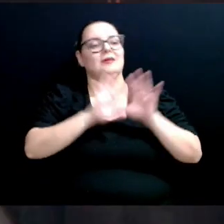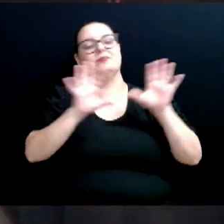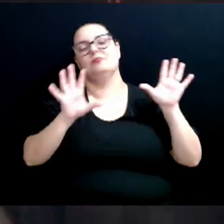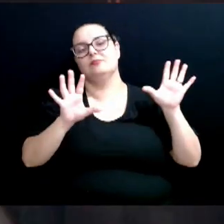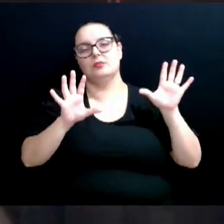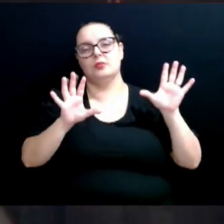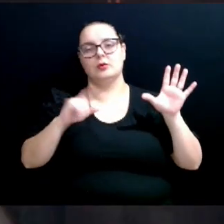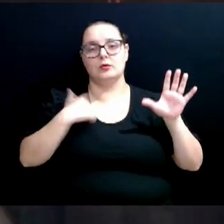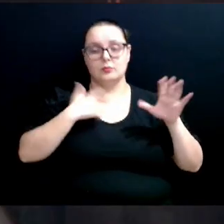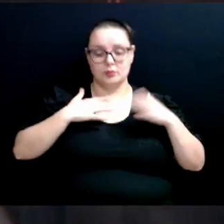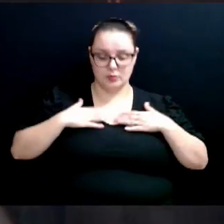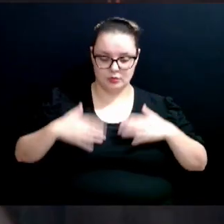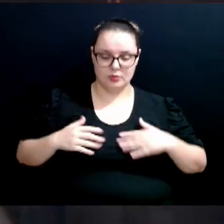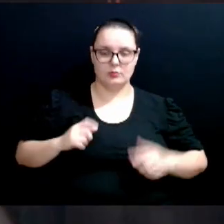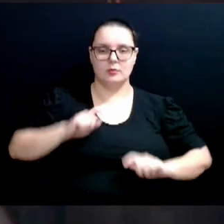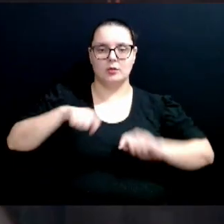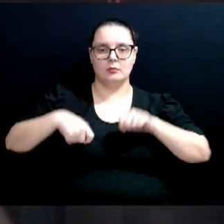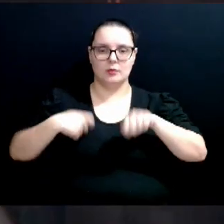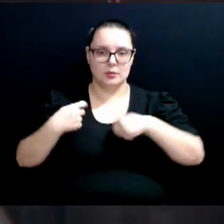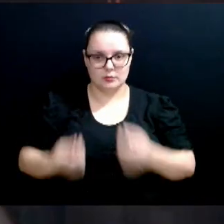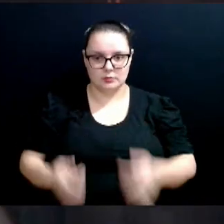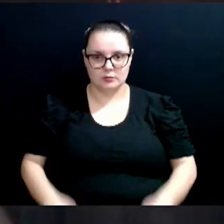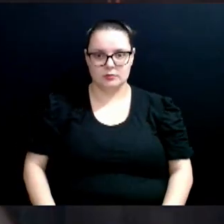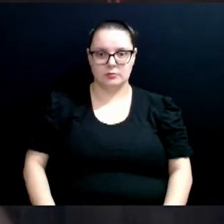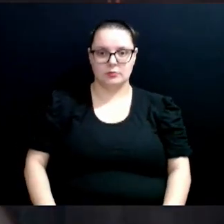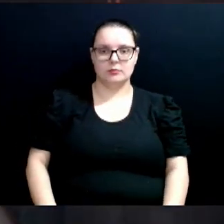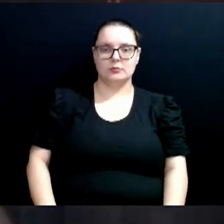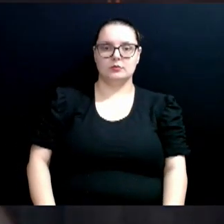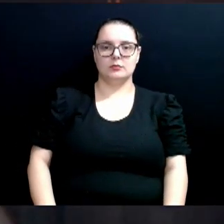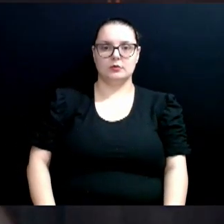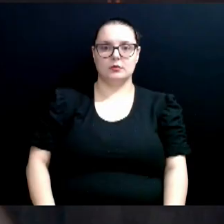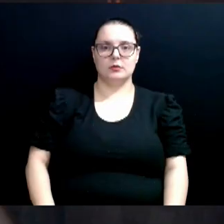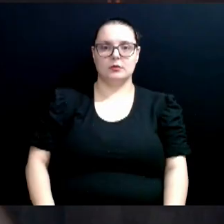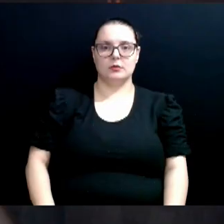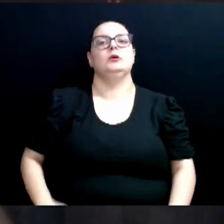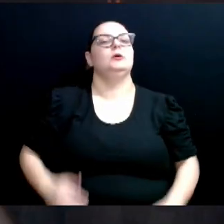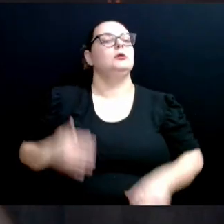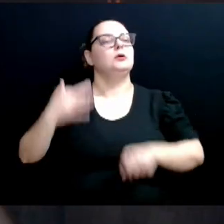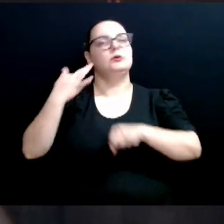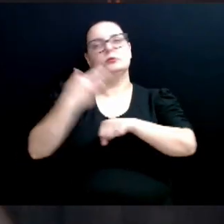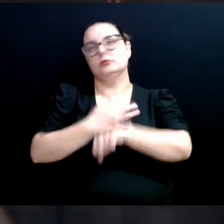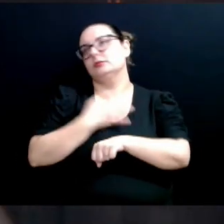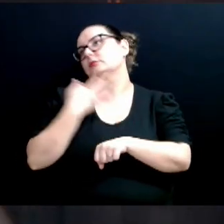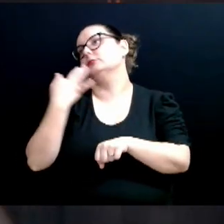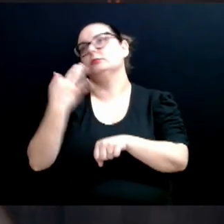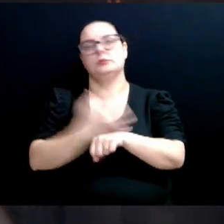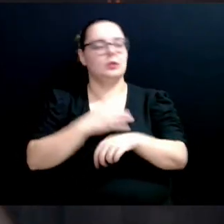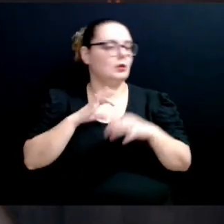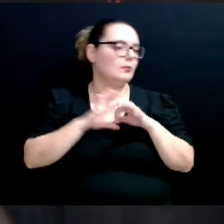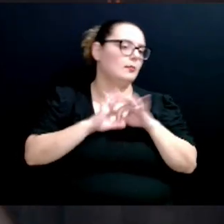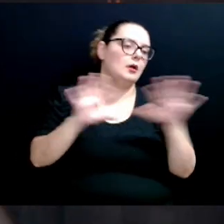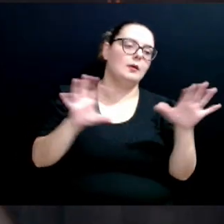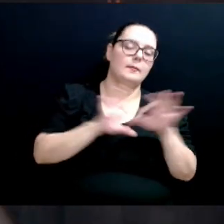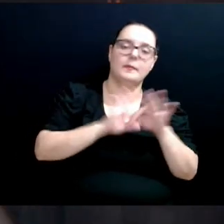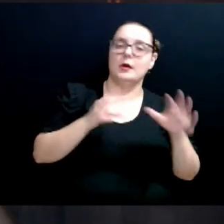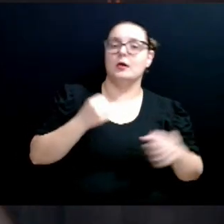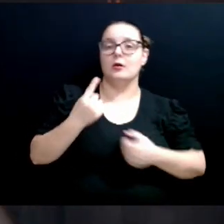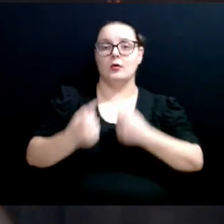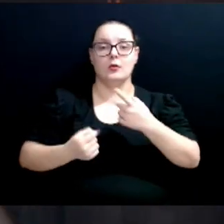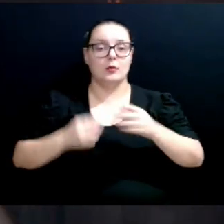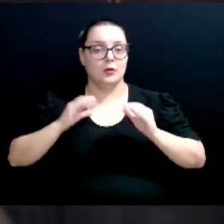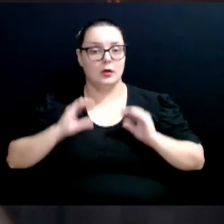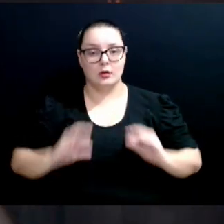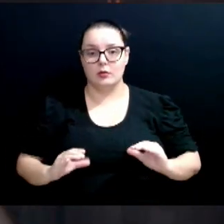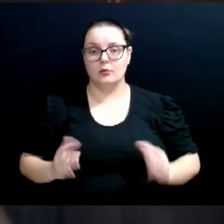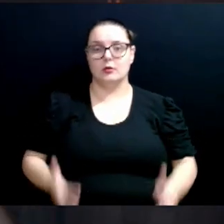sinais, né? Então, se eu estou sendo excessivamente tolerante, ou se eu estou sendo permissiva com algum comportamento que eu sinto